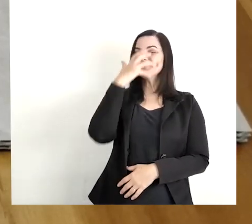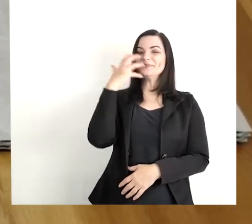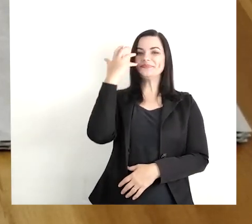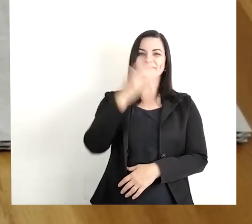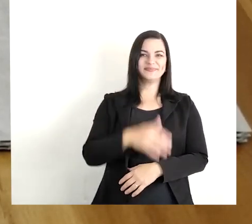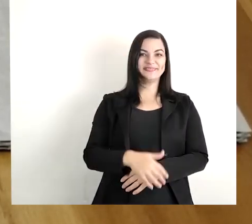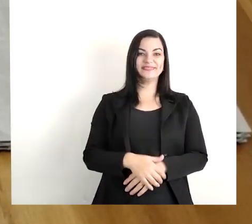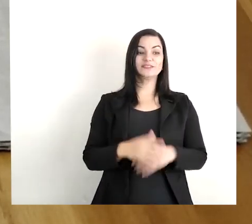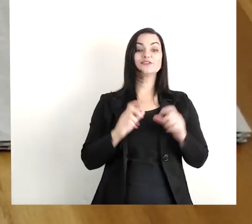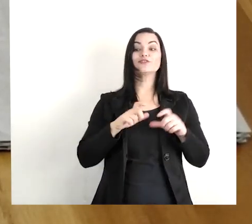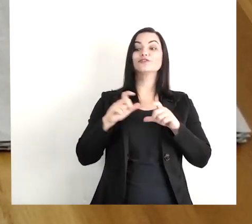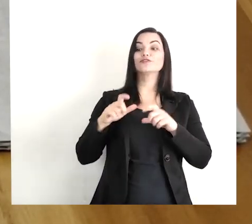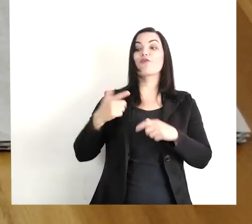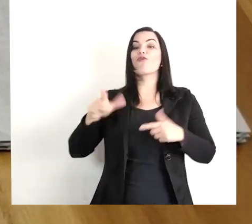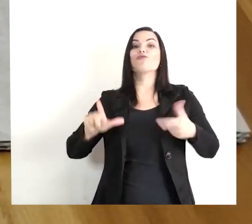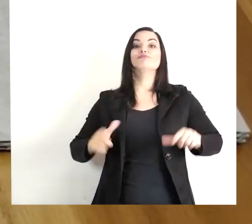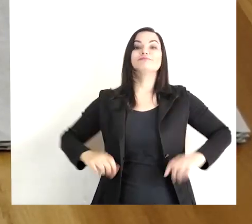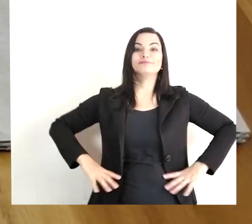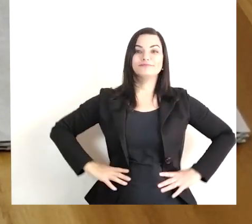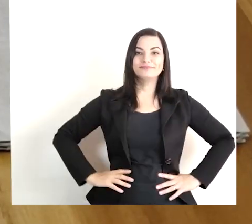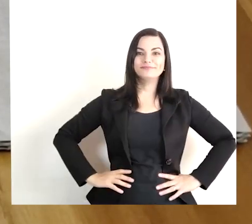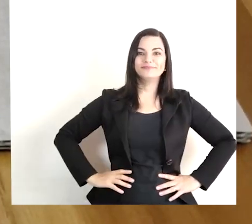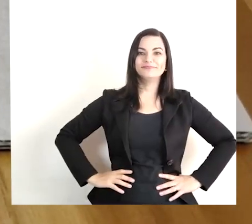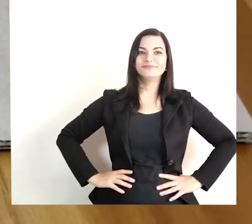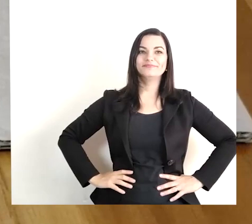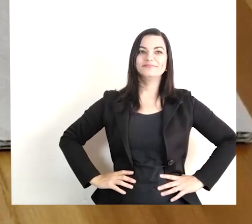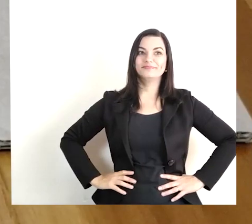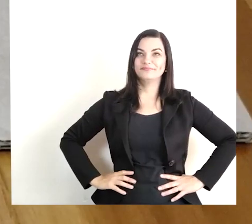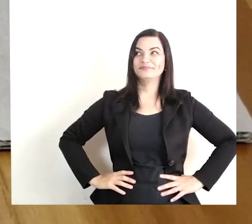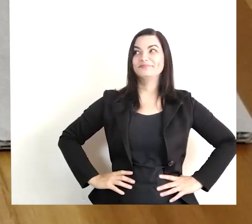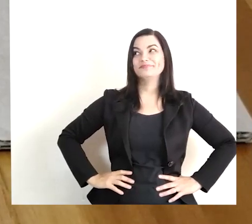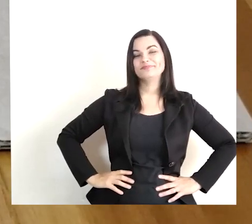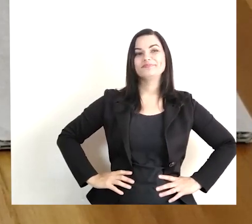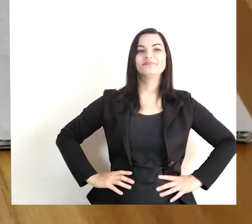Apaixonado. Onde será que está o outro apaixonado?